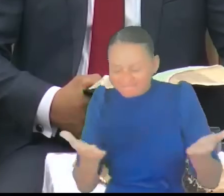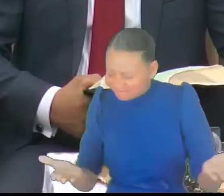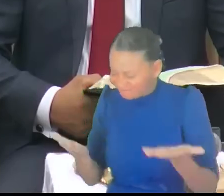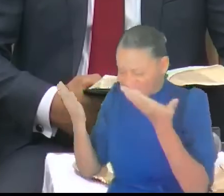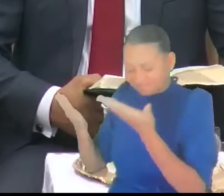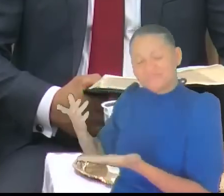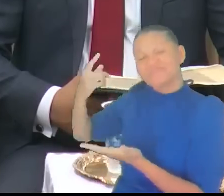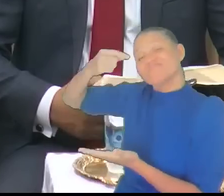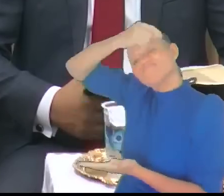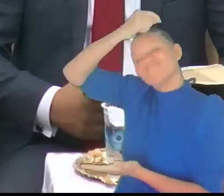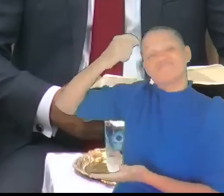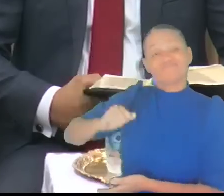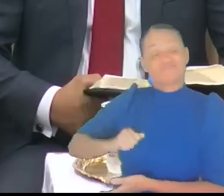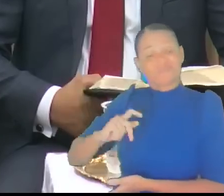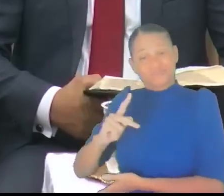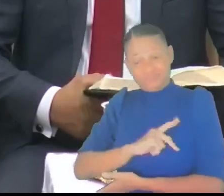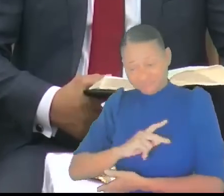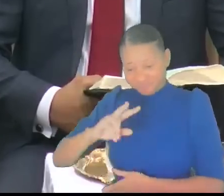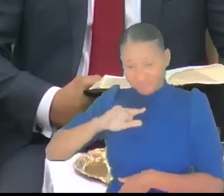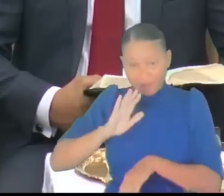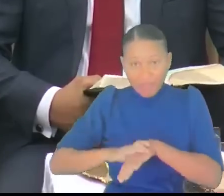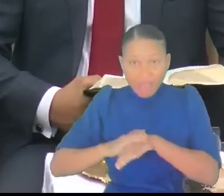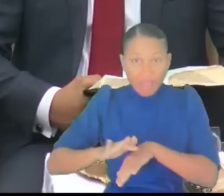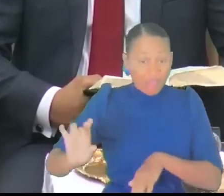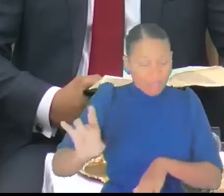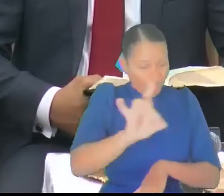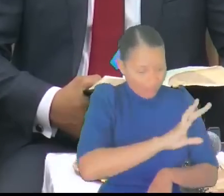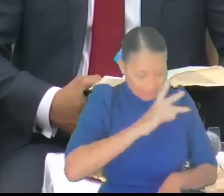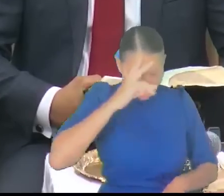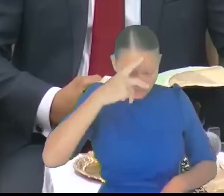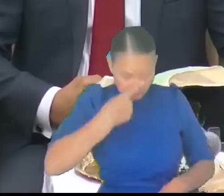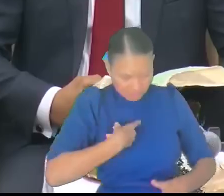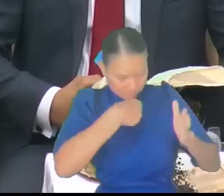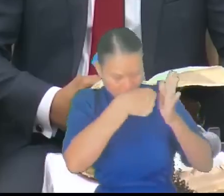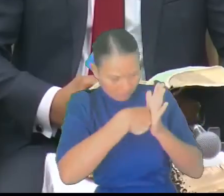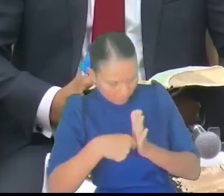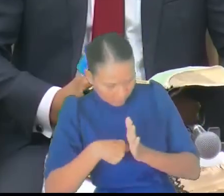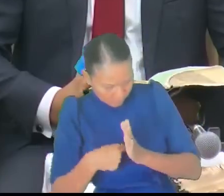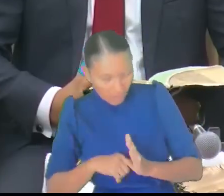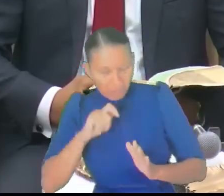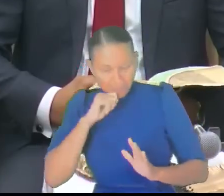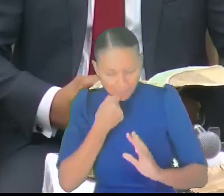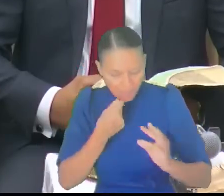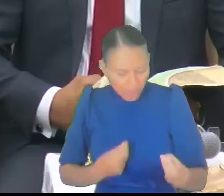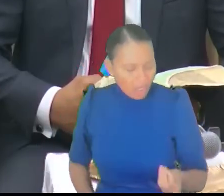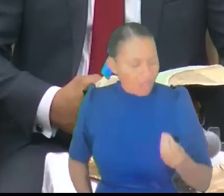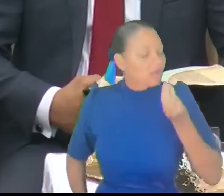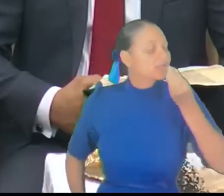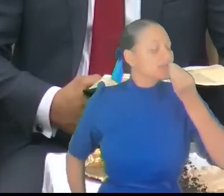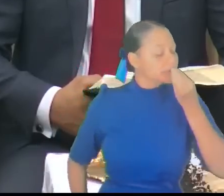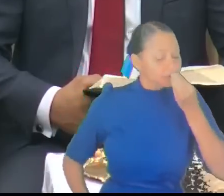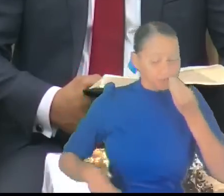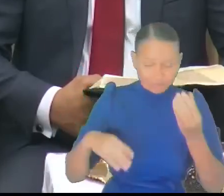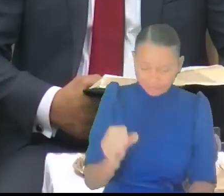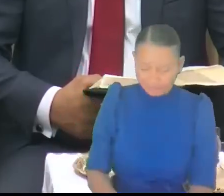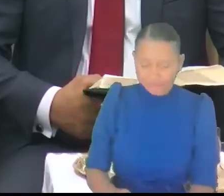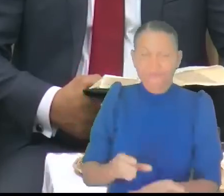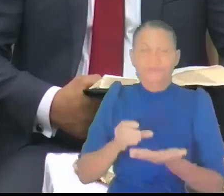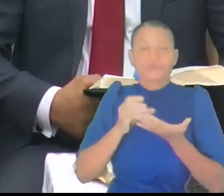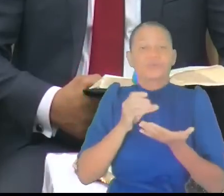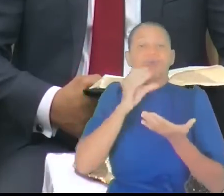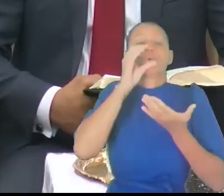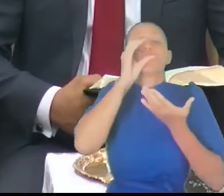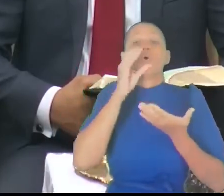disse: examine-se, pois, o homem a si mesmo, e assim coma deste pão e beba deste cálice. Hoje